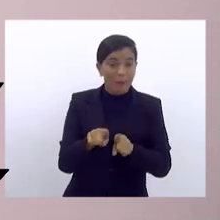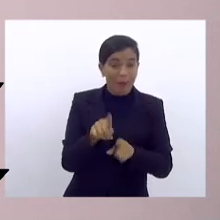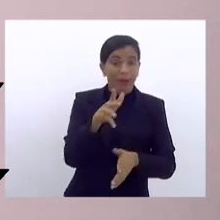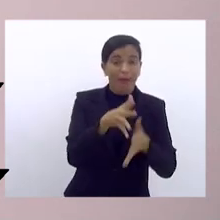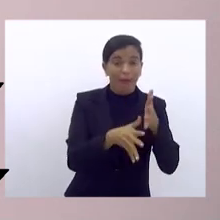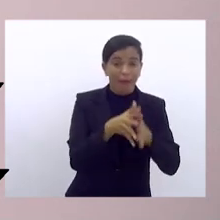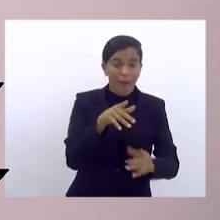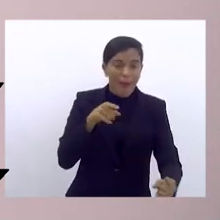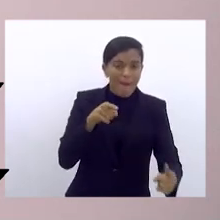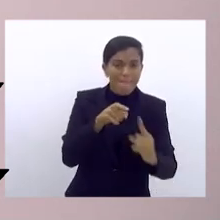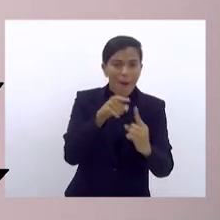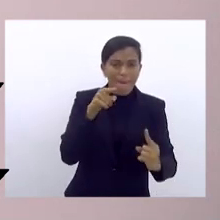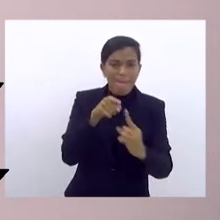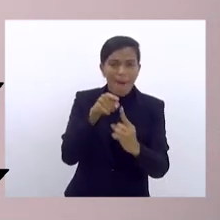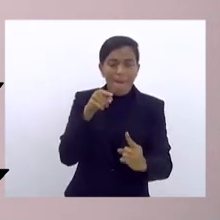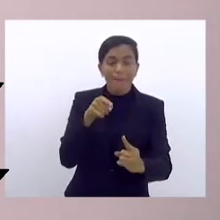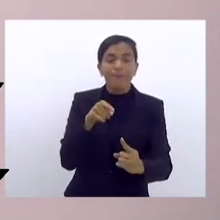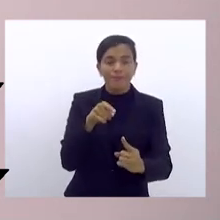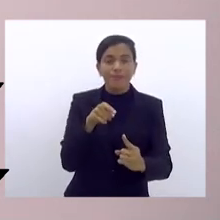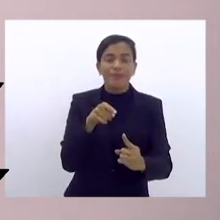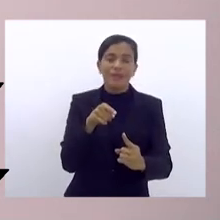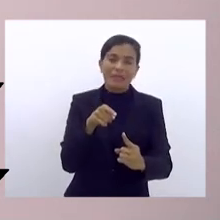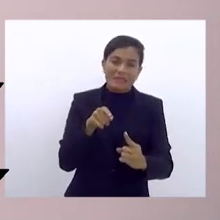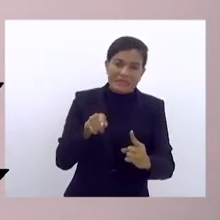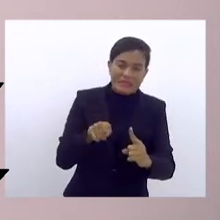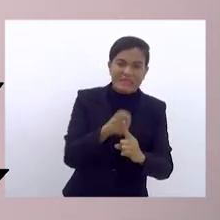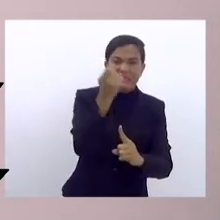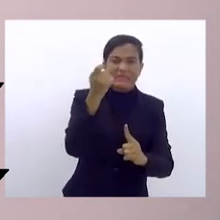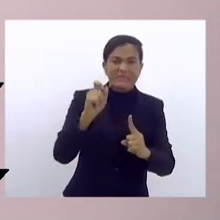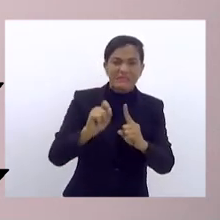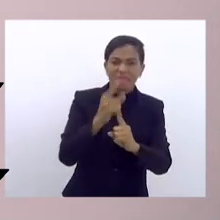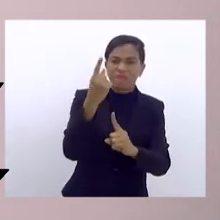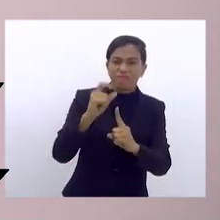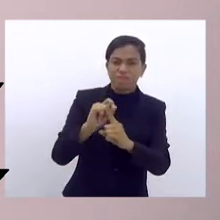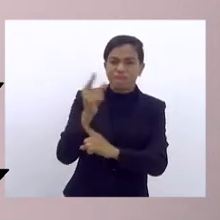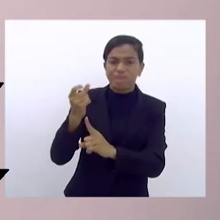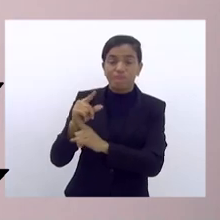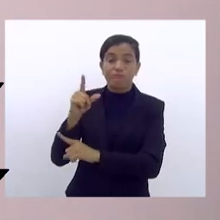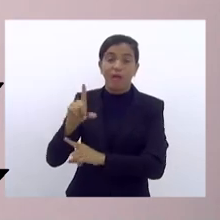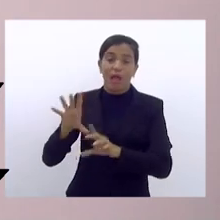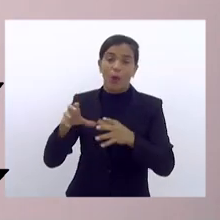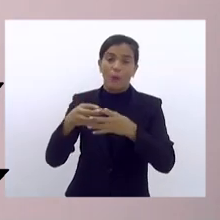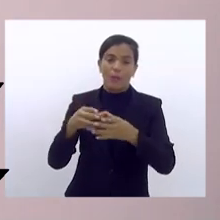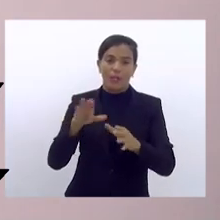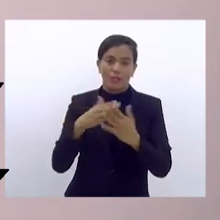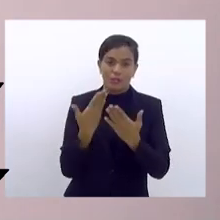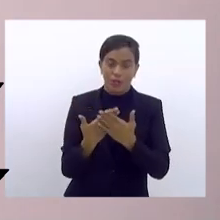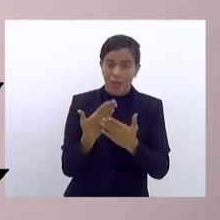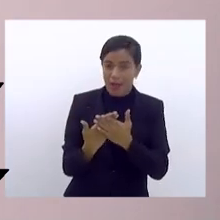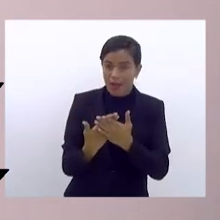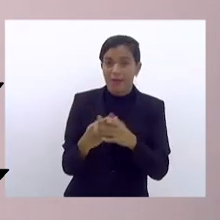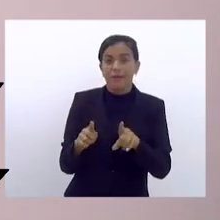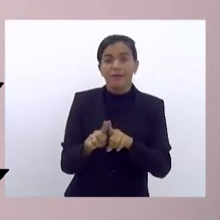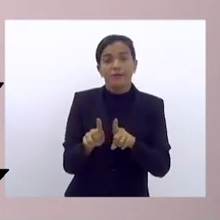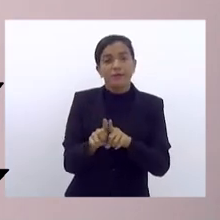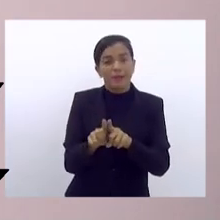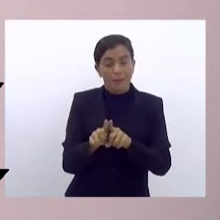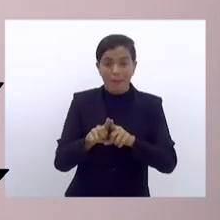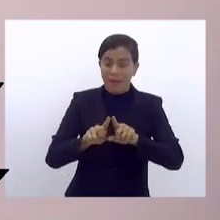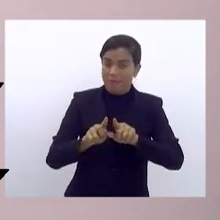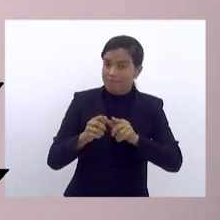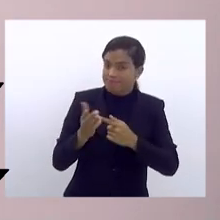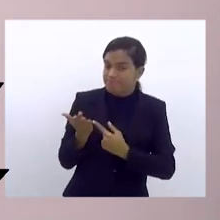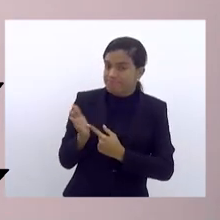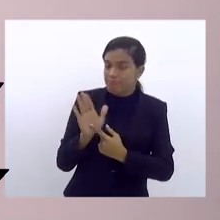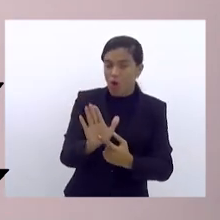cada ação afeta cada fazer de toda a comunidade escolar e produz muitos efeitos